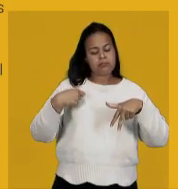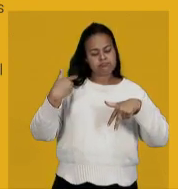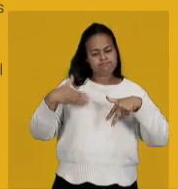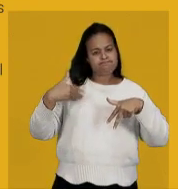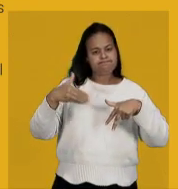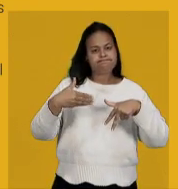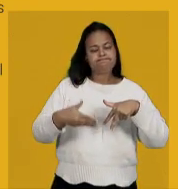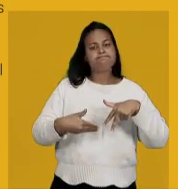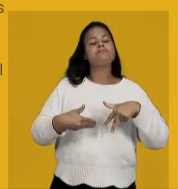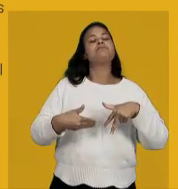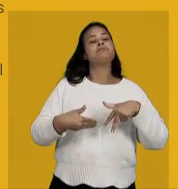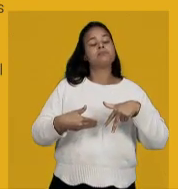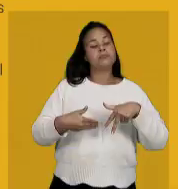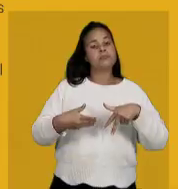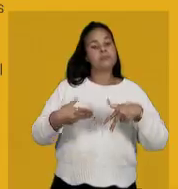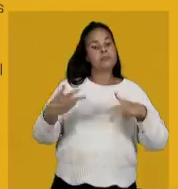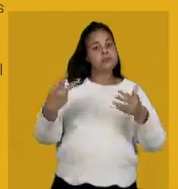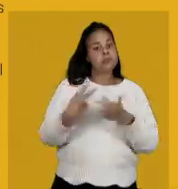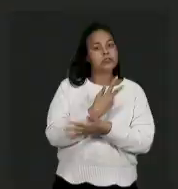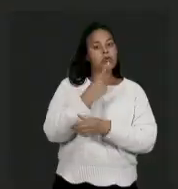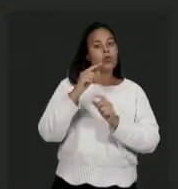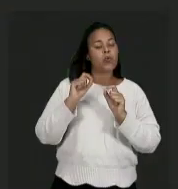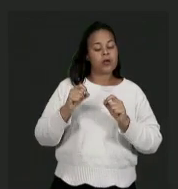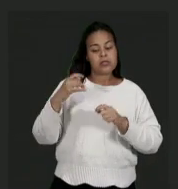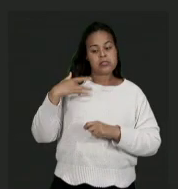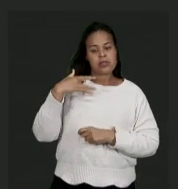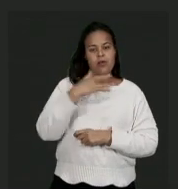normalmente a resposta a isso vai ser a saúde.